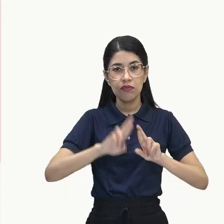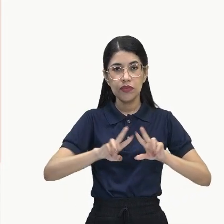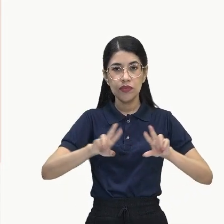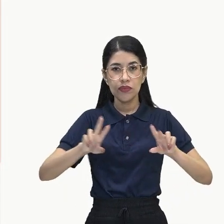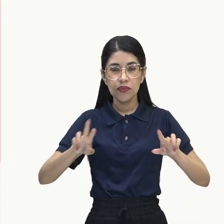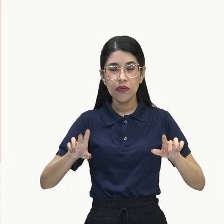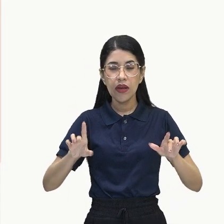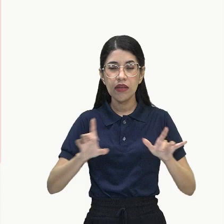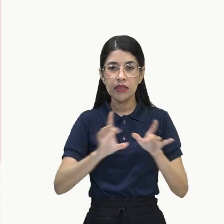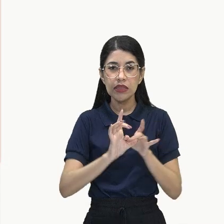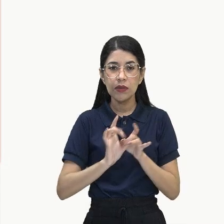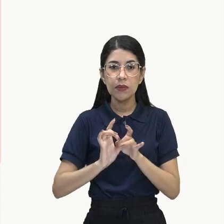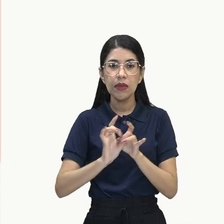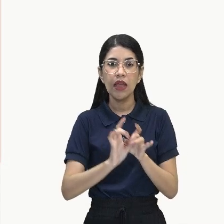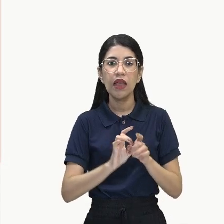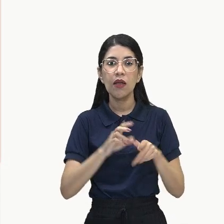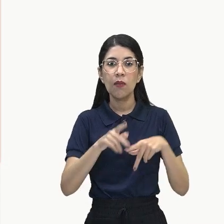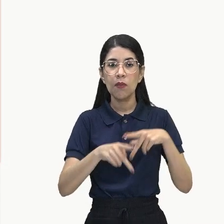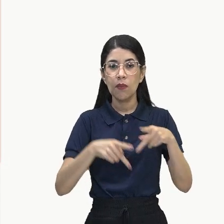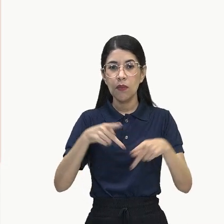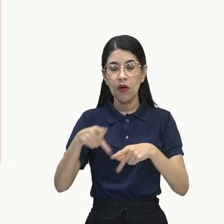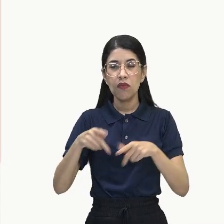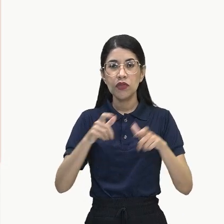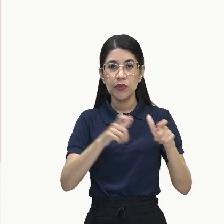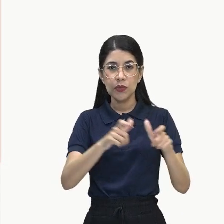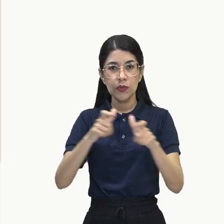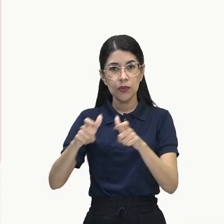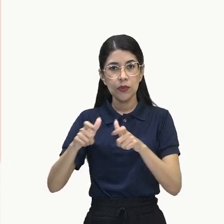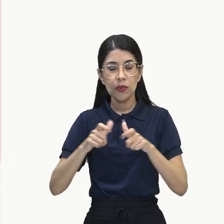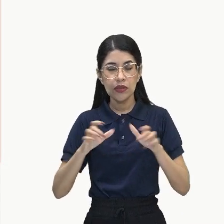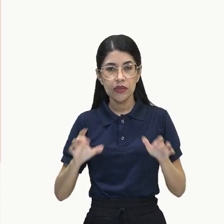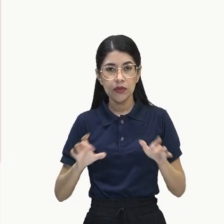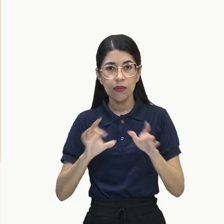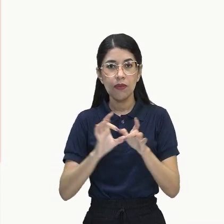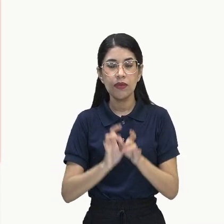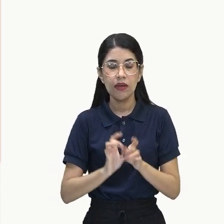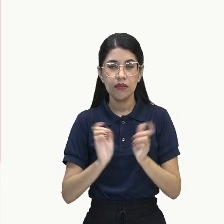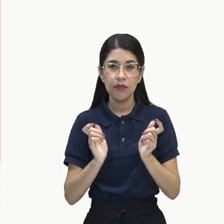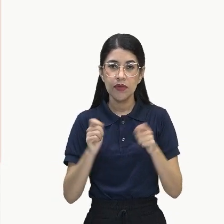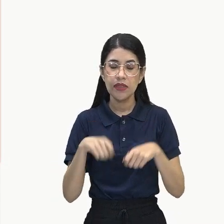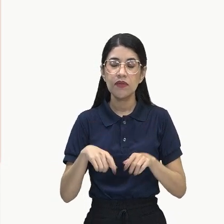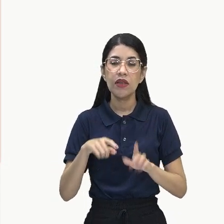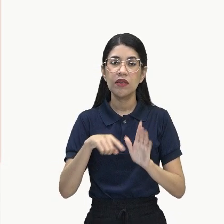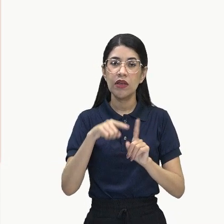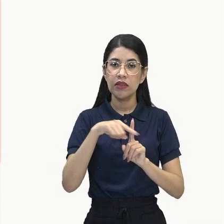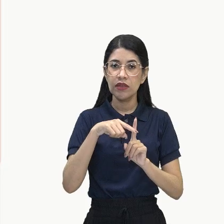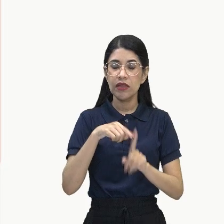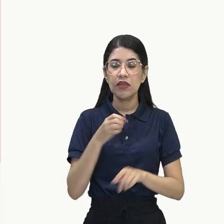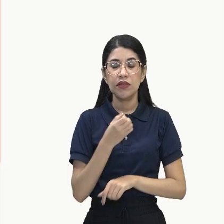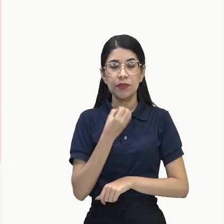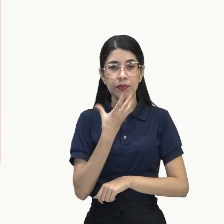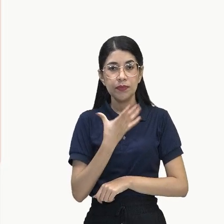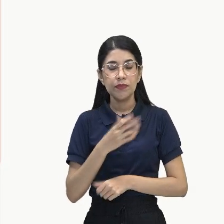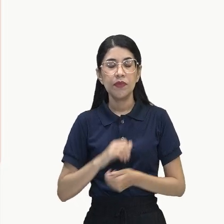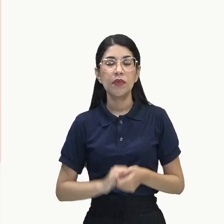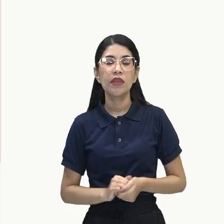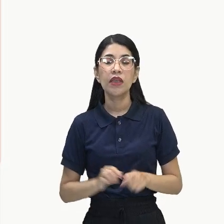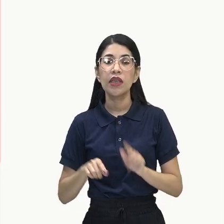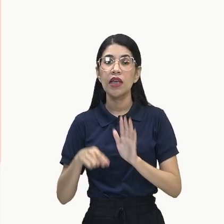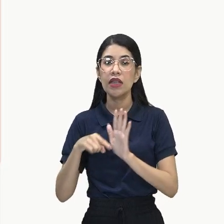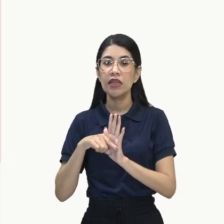aproximam, povos de diferentes regiões se conectam, né? Isso é uma vantagem, isso é bacana. Mas a gente tem também